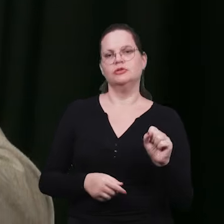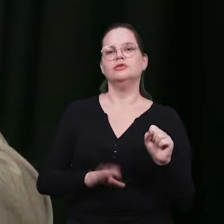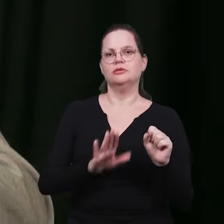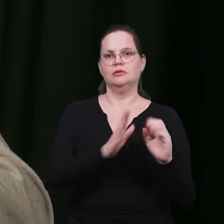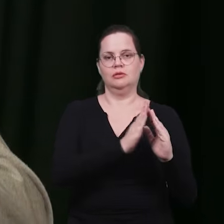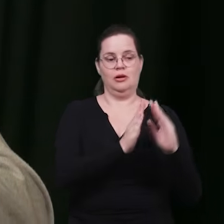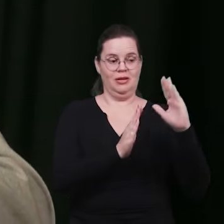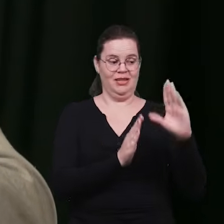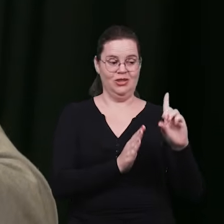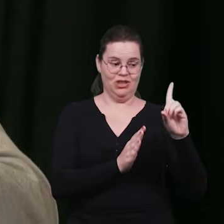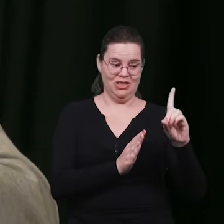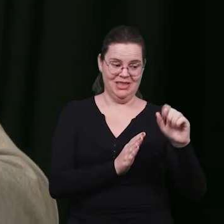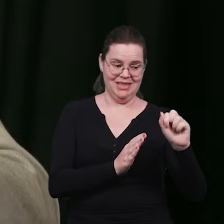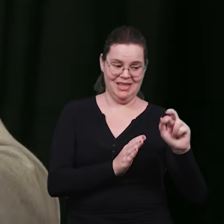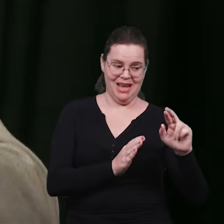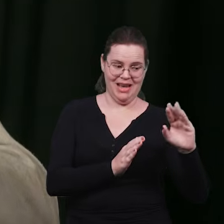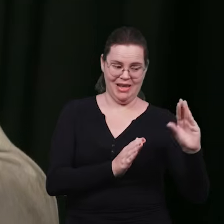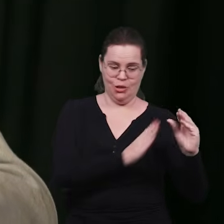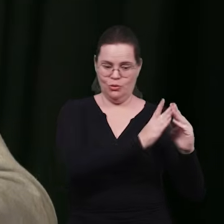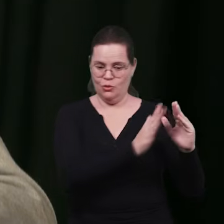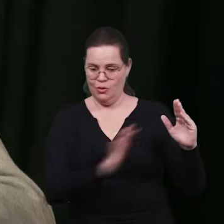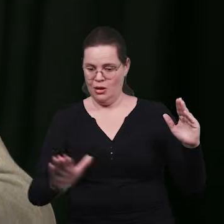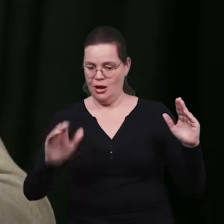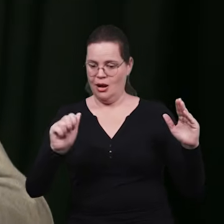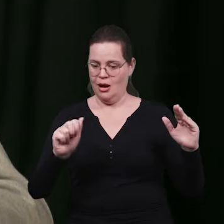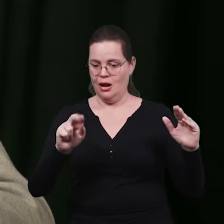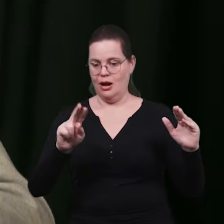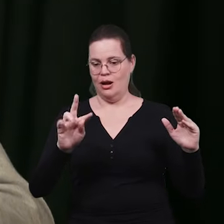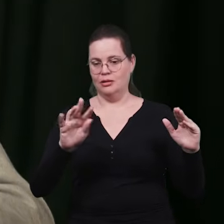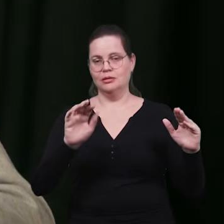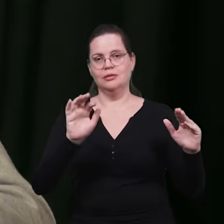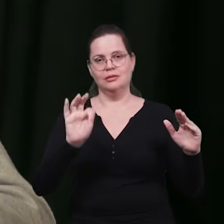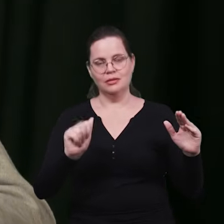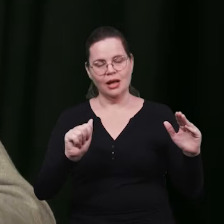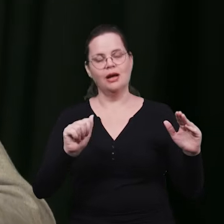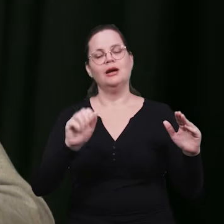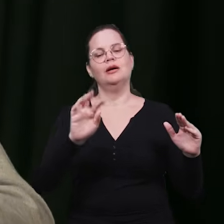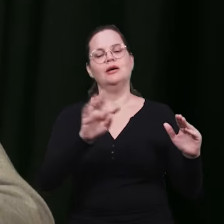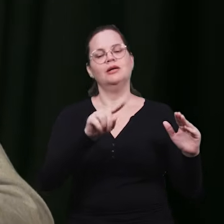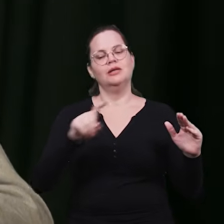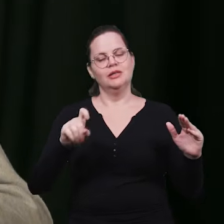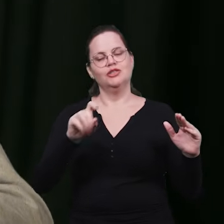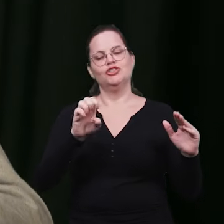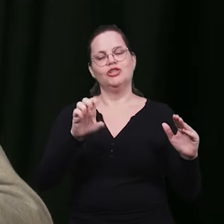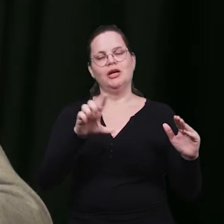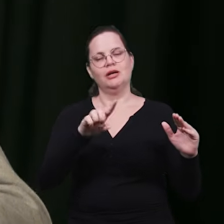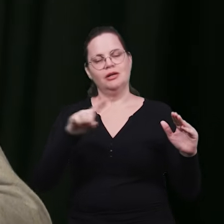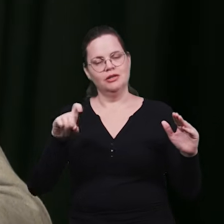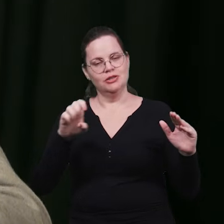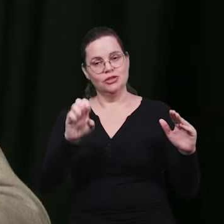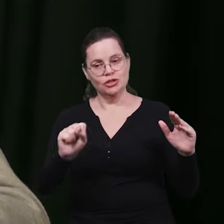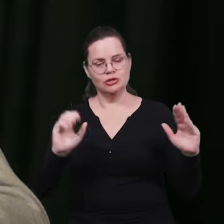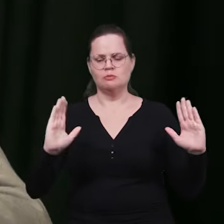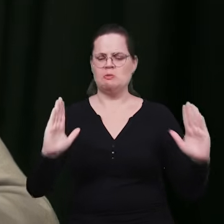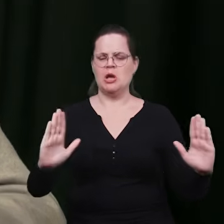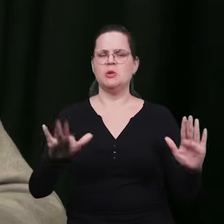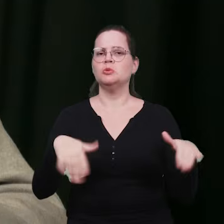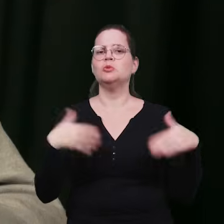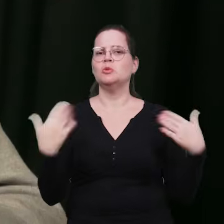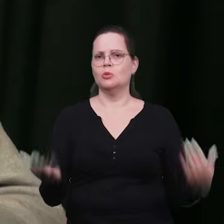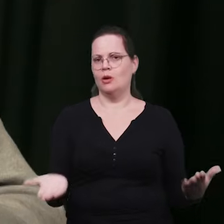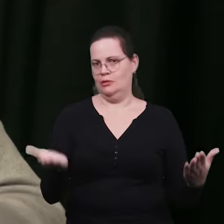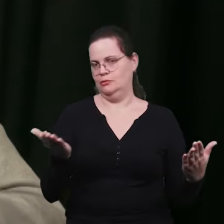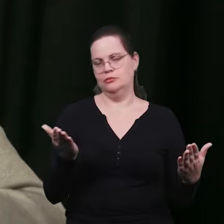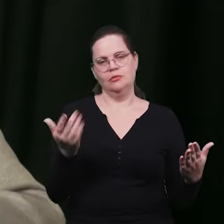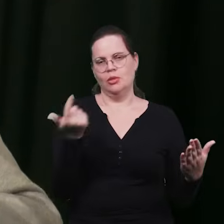Dario e Artaxerxes, ou se Artaxerxes foi logo depois de Dario. A história se incumbe disso aí, feito eu falei, não há muita precisão. Pois